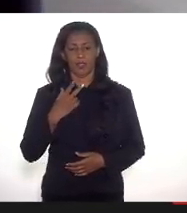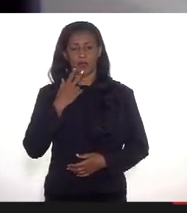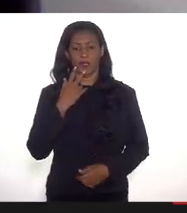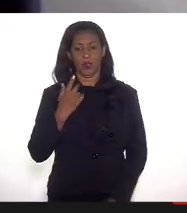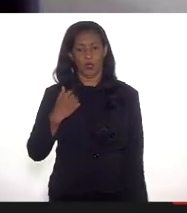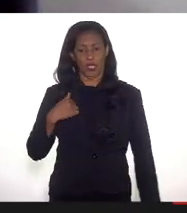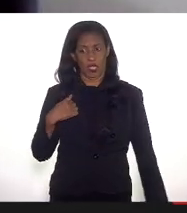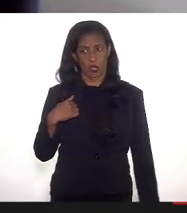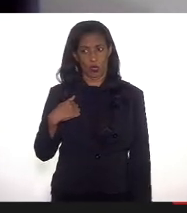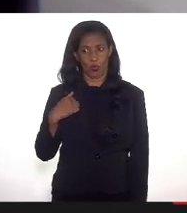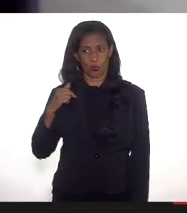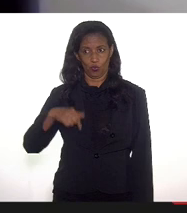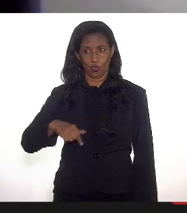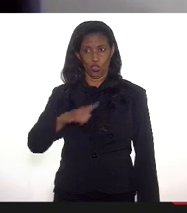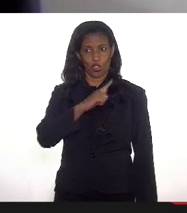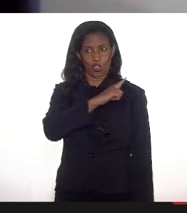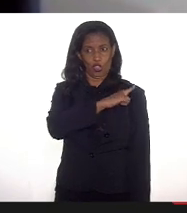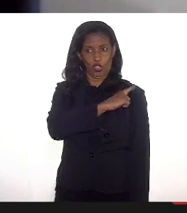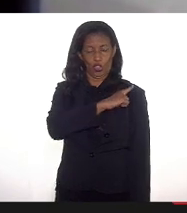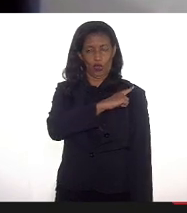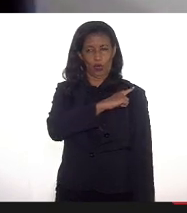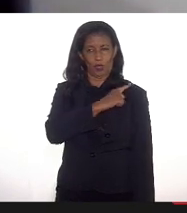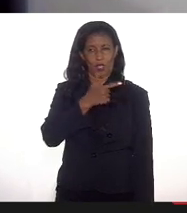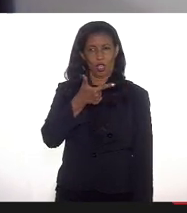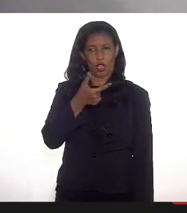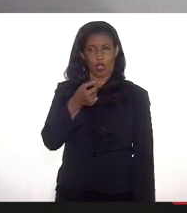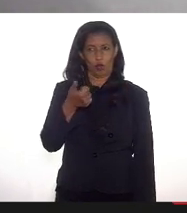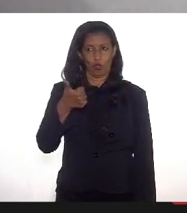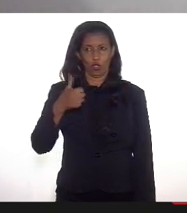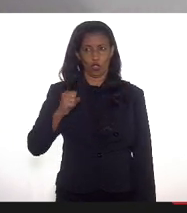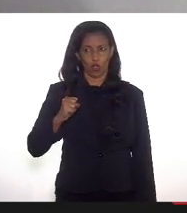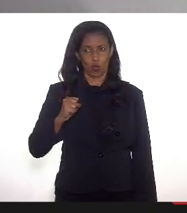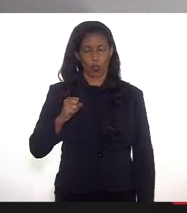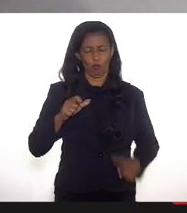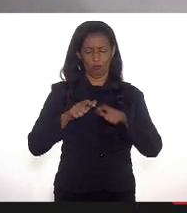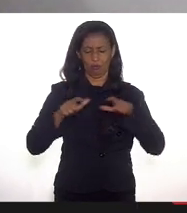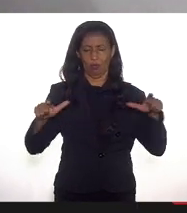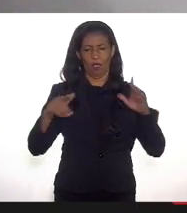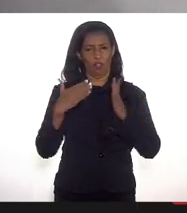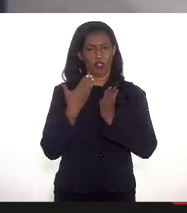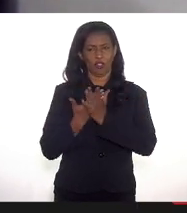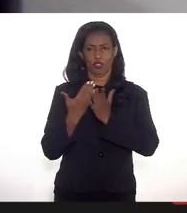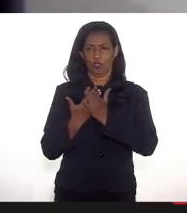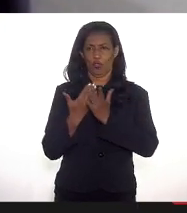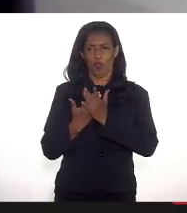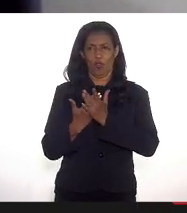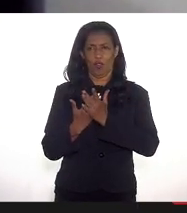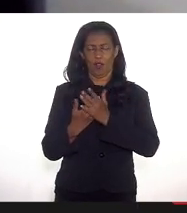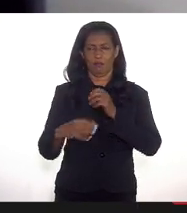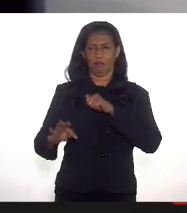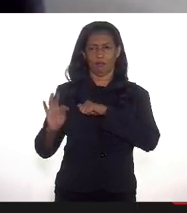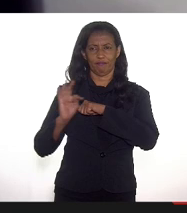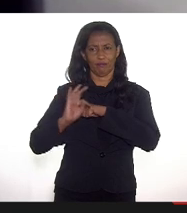gestora desde 2018 na maior escola da rede. com todas as dificuldades que essa